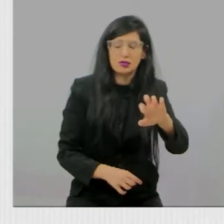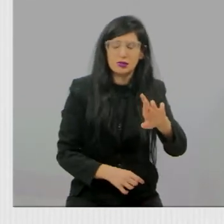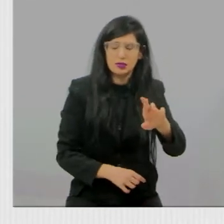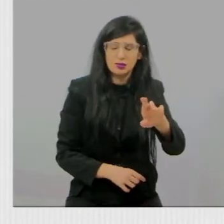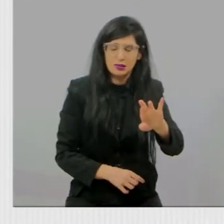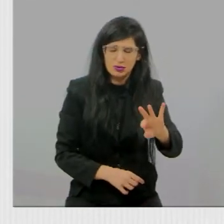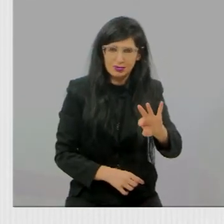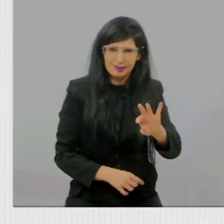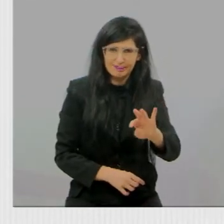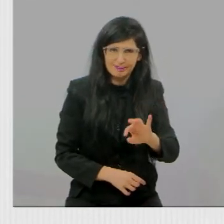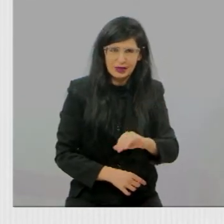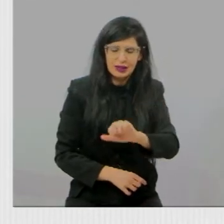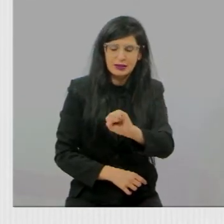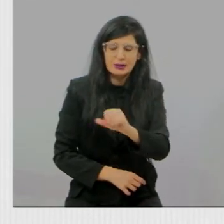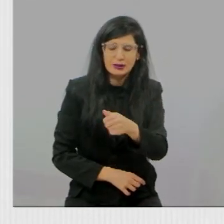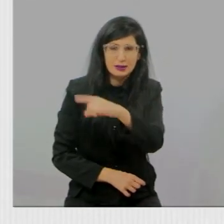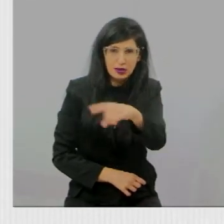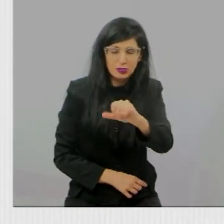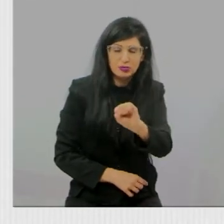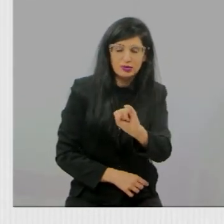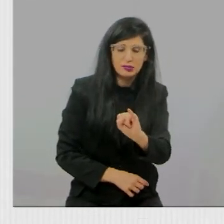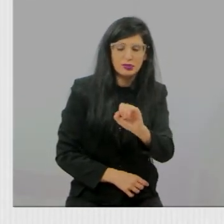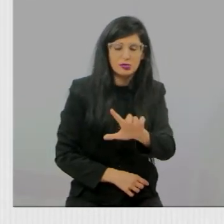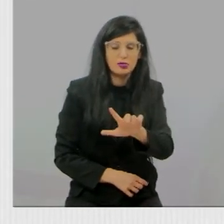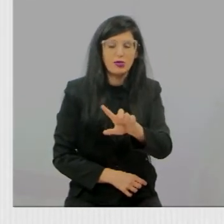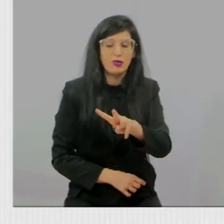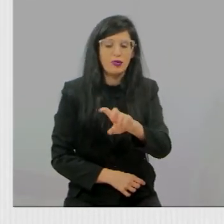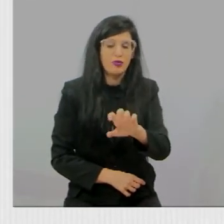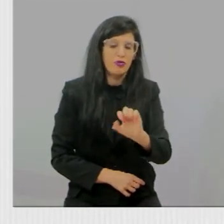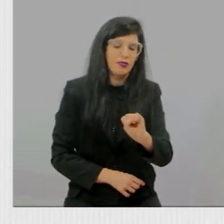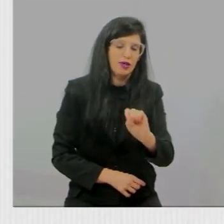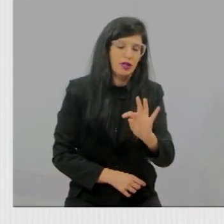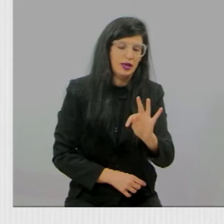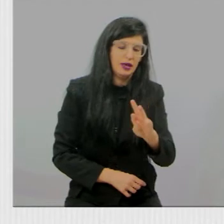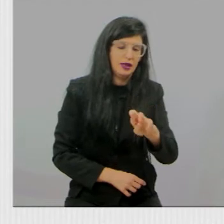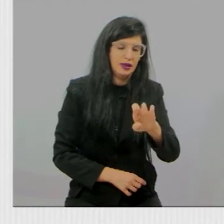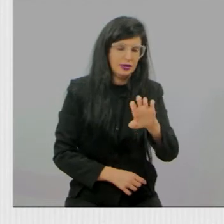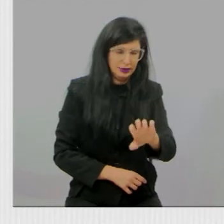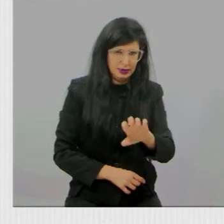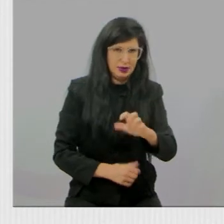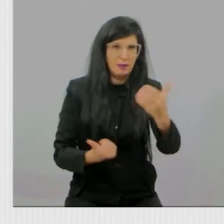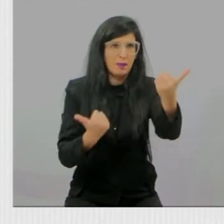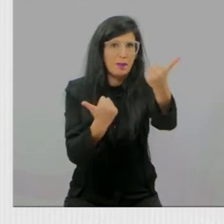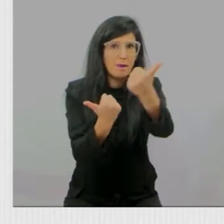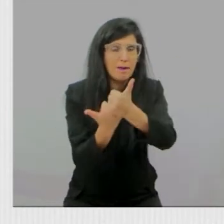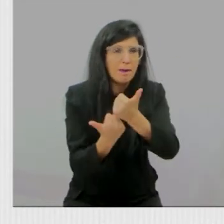esse córrego lá no São Silvestre, que fica próximo